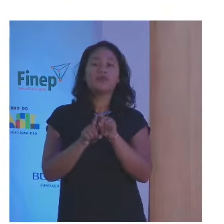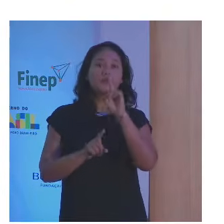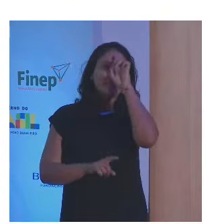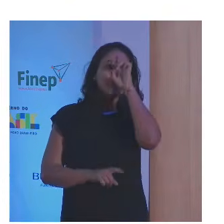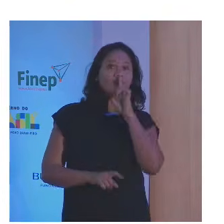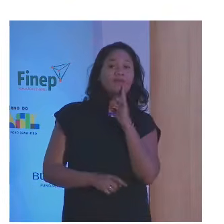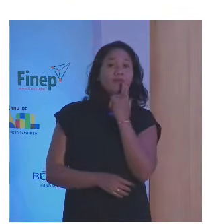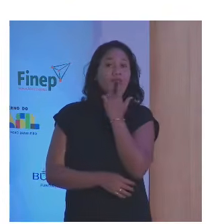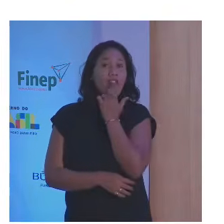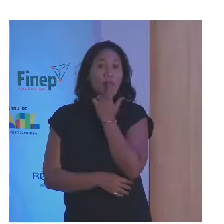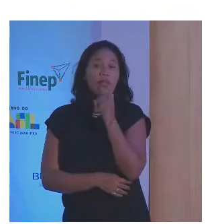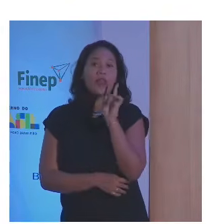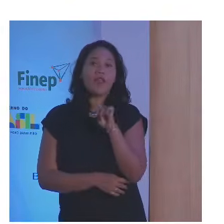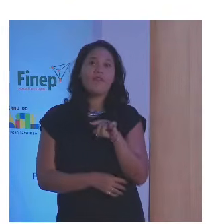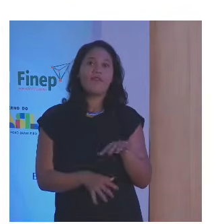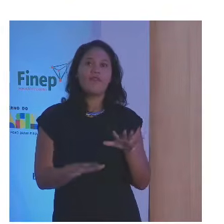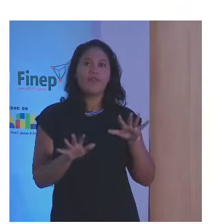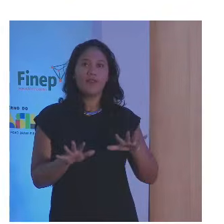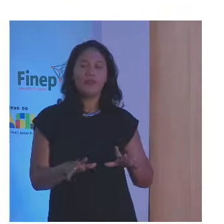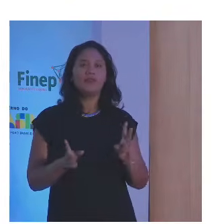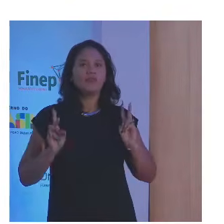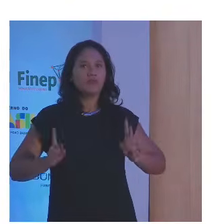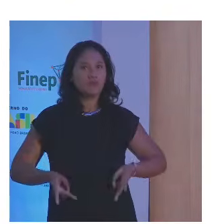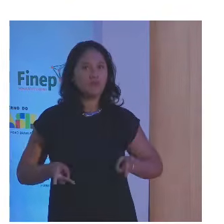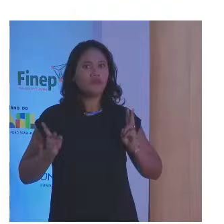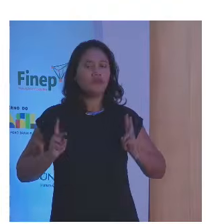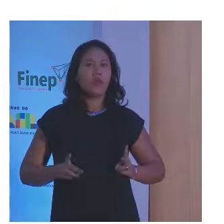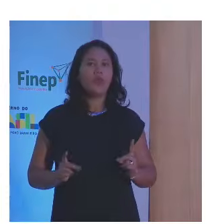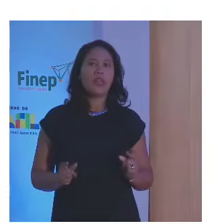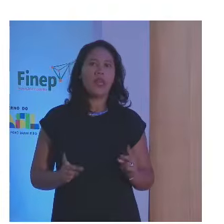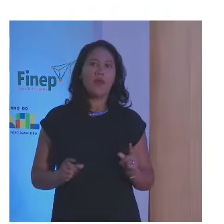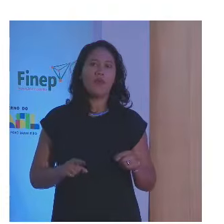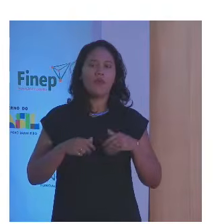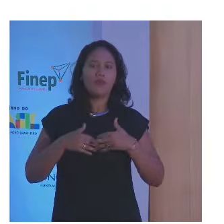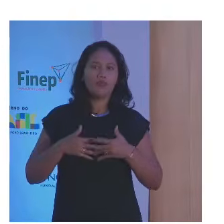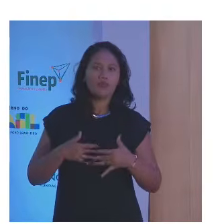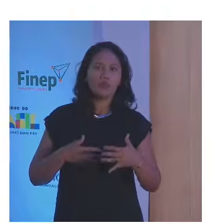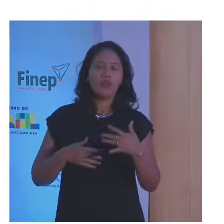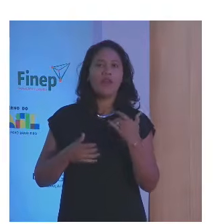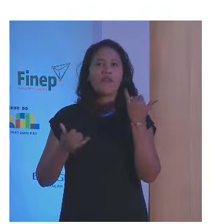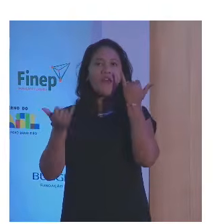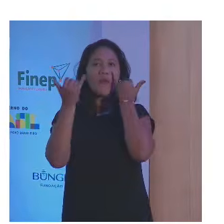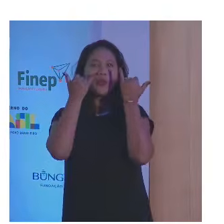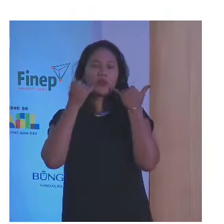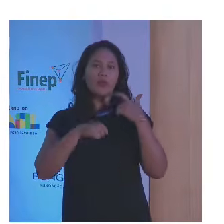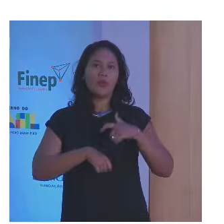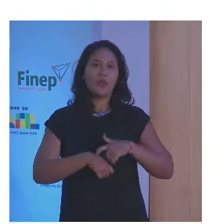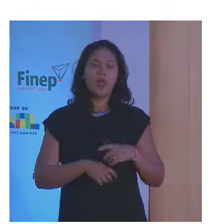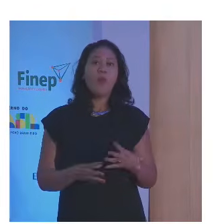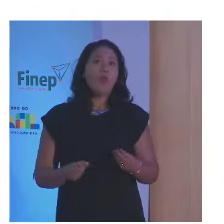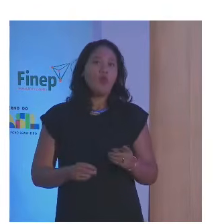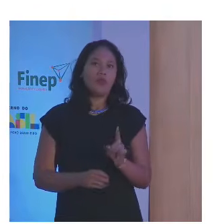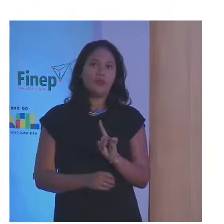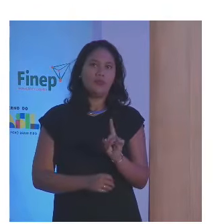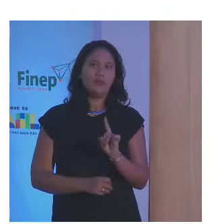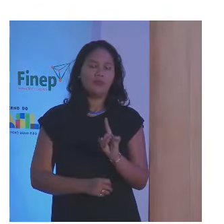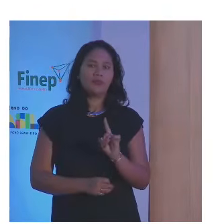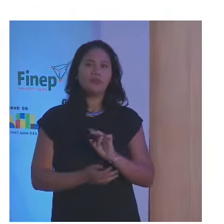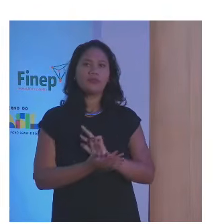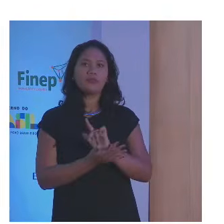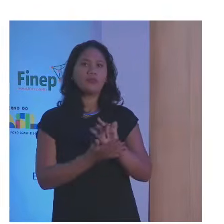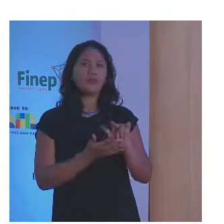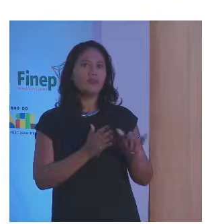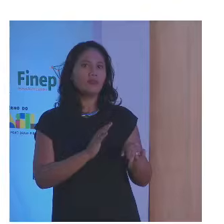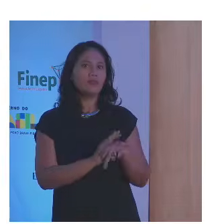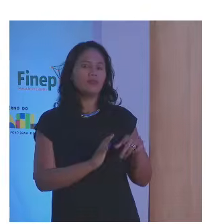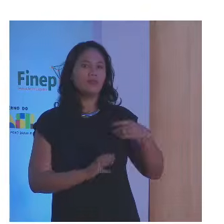e vermelhas são estações fixas, que estão realmente coletando durante muito tempo, que vão dar informações ao longo do tempo. Não são muitas. Então, nós temos vários